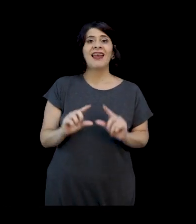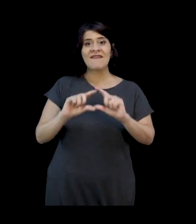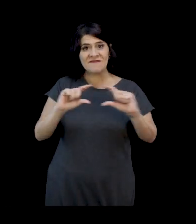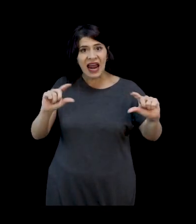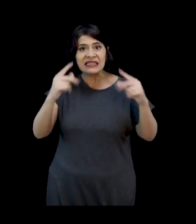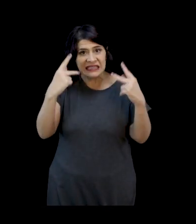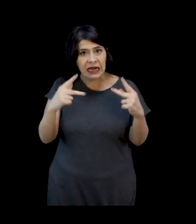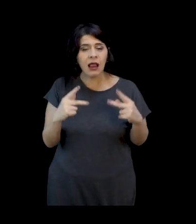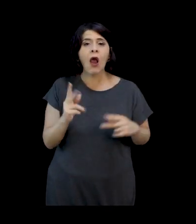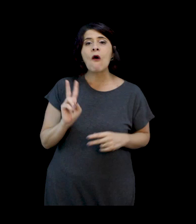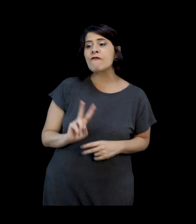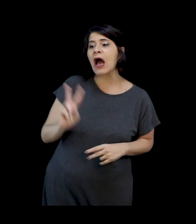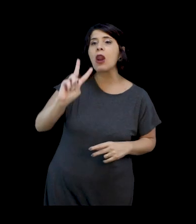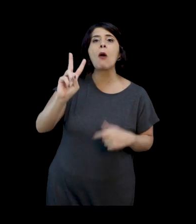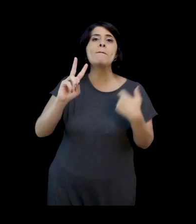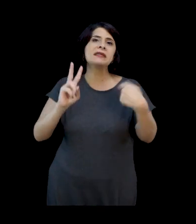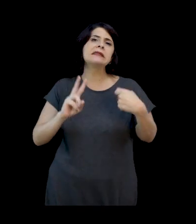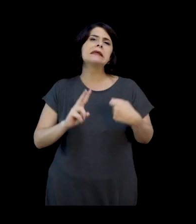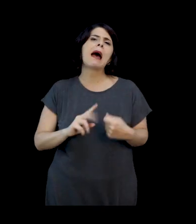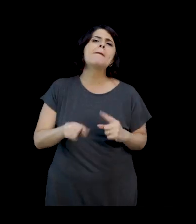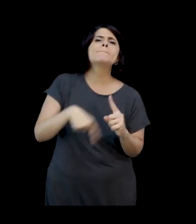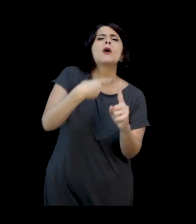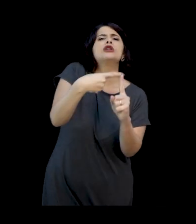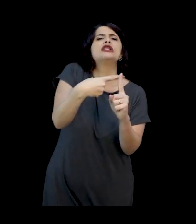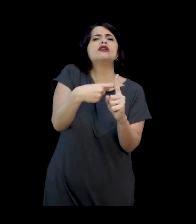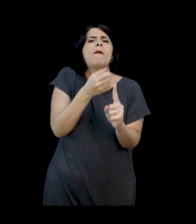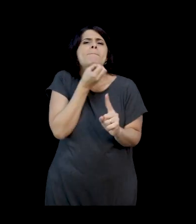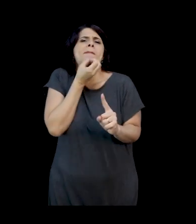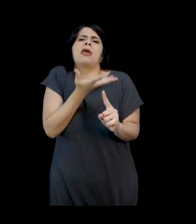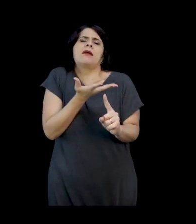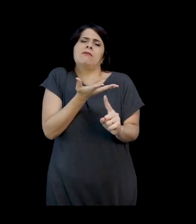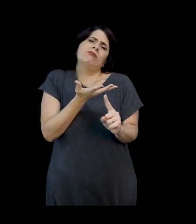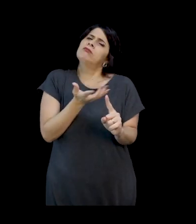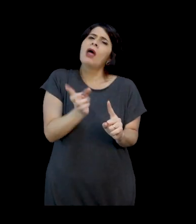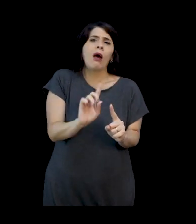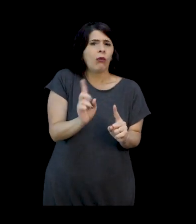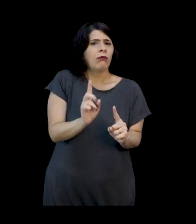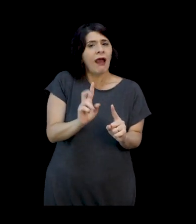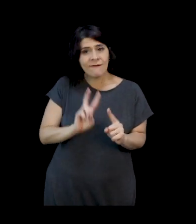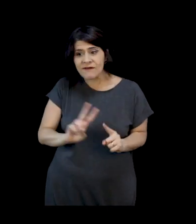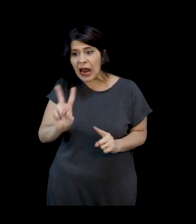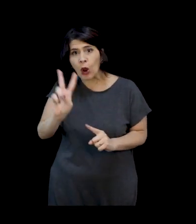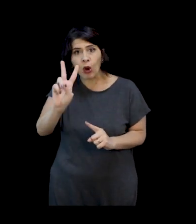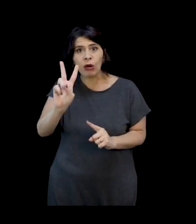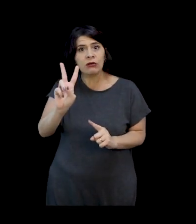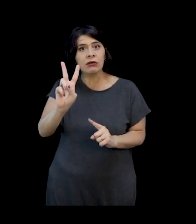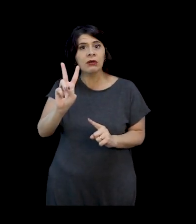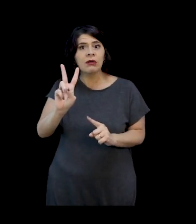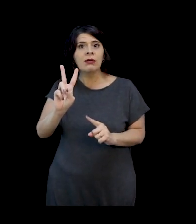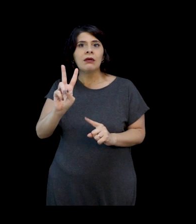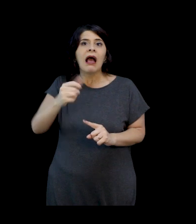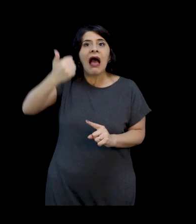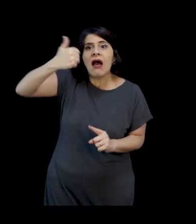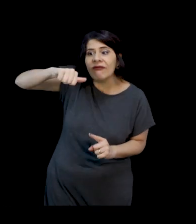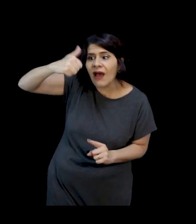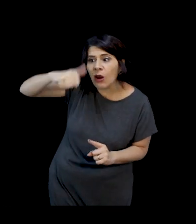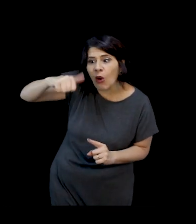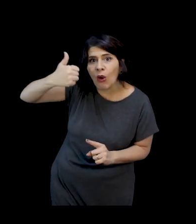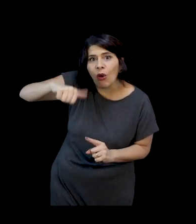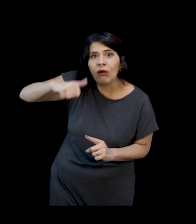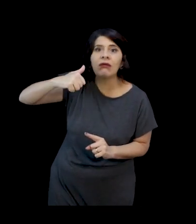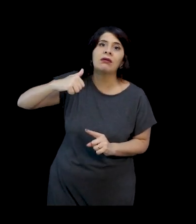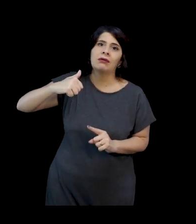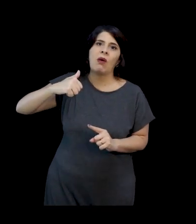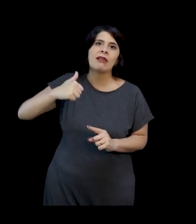citando uma frase dele. O valor nem sempre precisa ser positivo no sentido do bem, daquilo que é bom, da coisa certa,